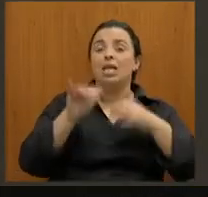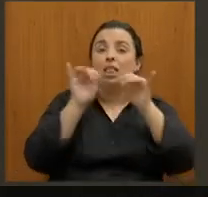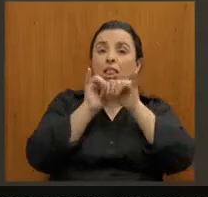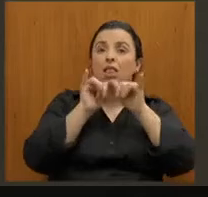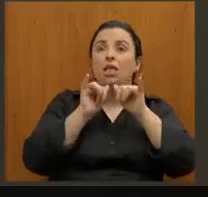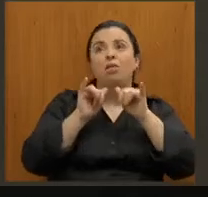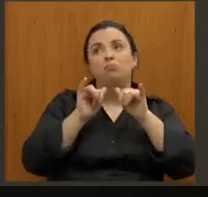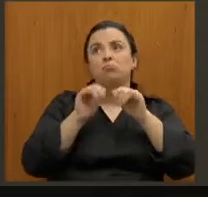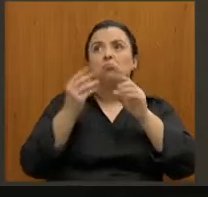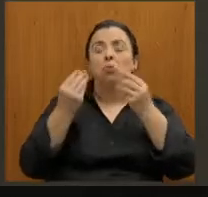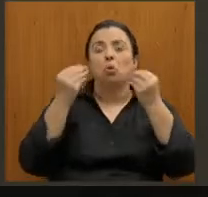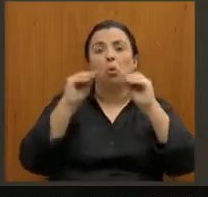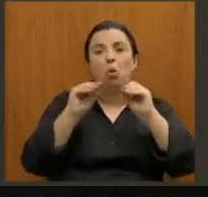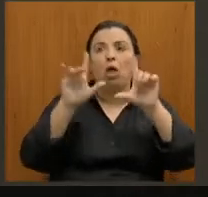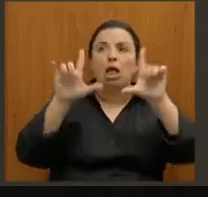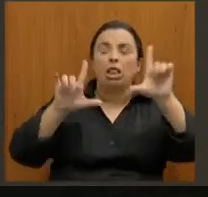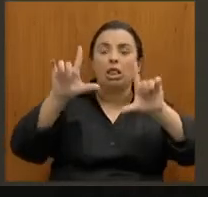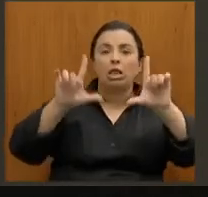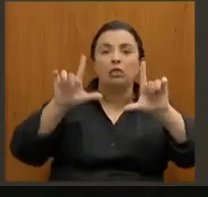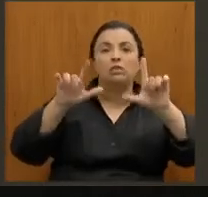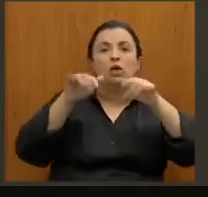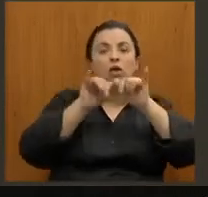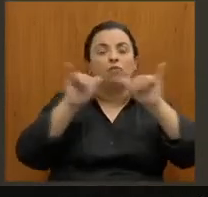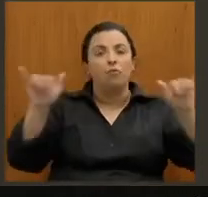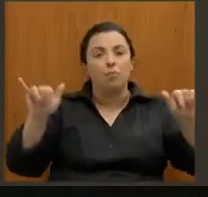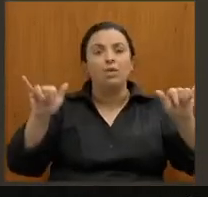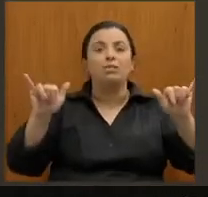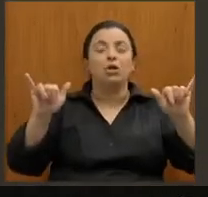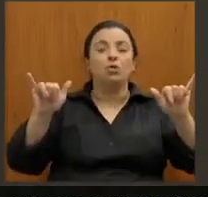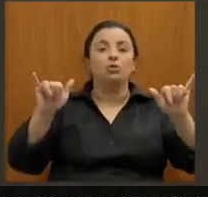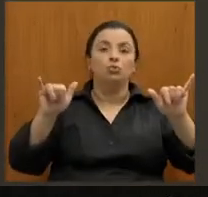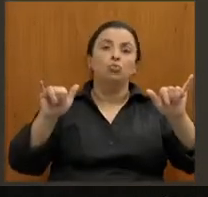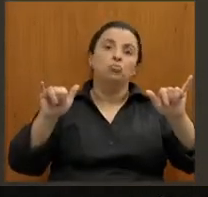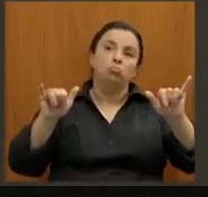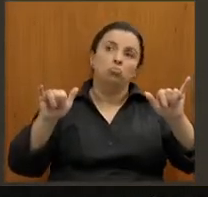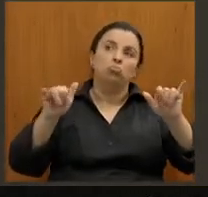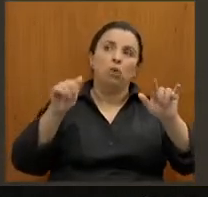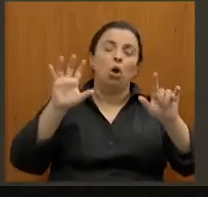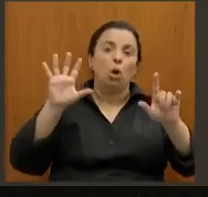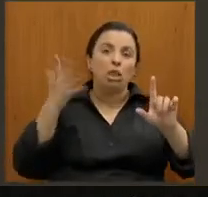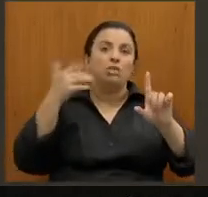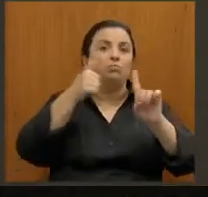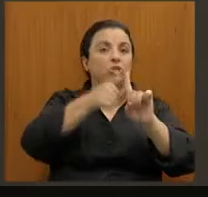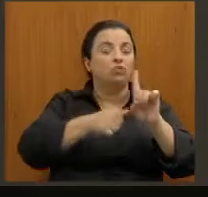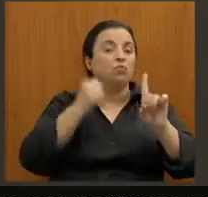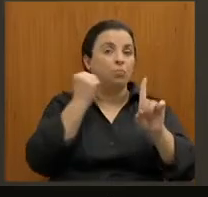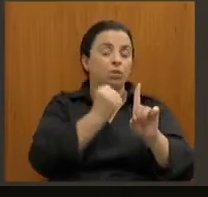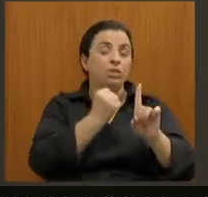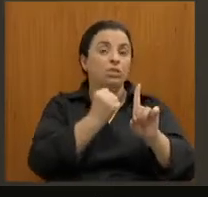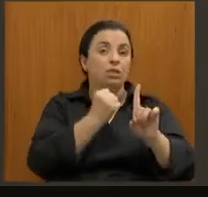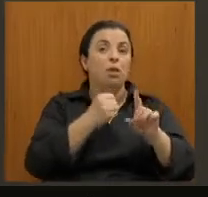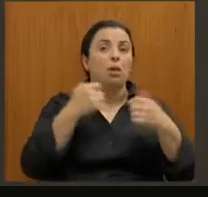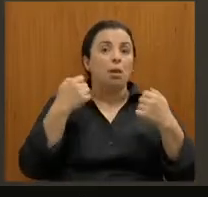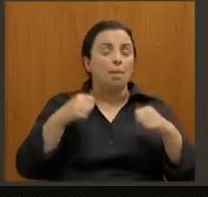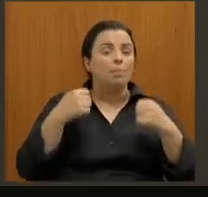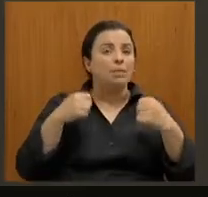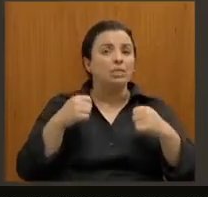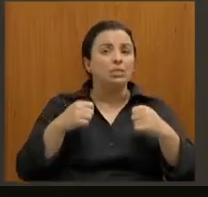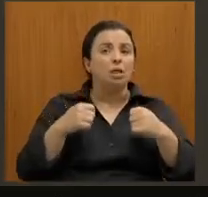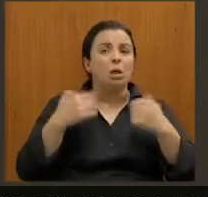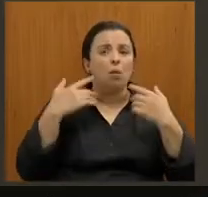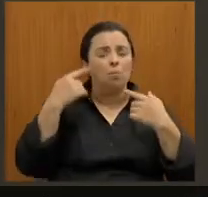porque já vi muitas vezes o feminicídio ser exposto tentando justificar ser